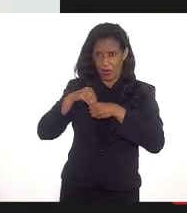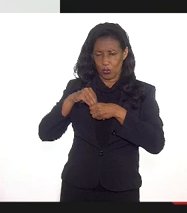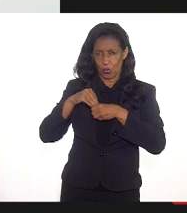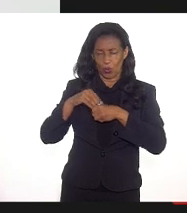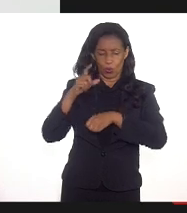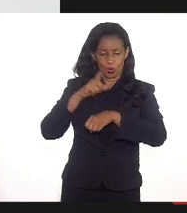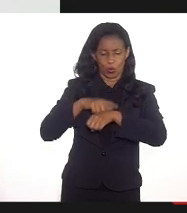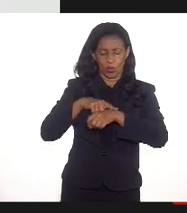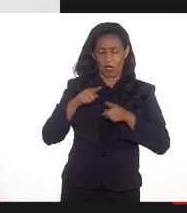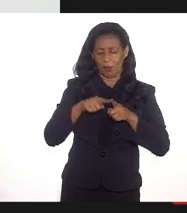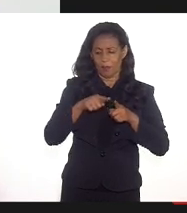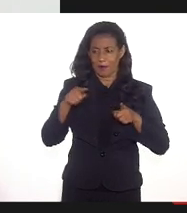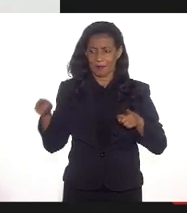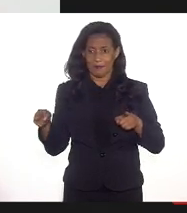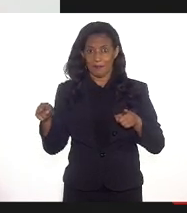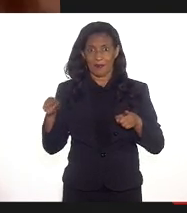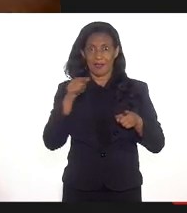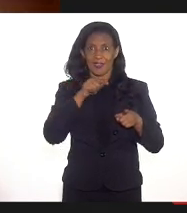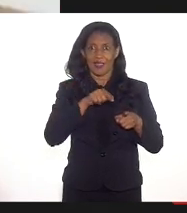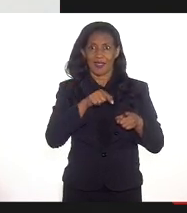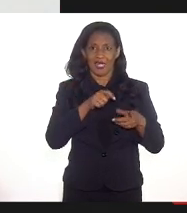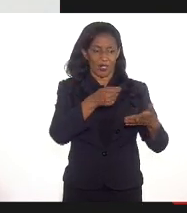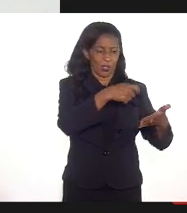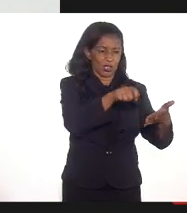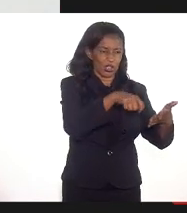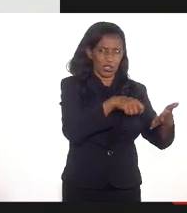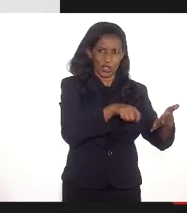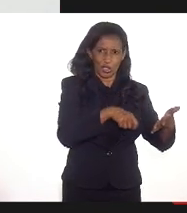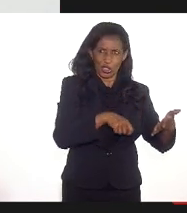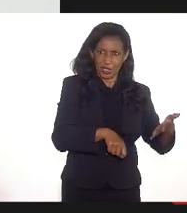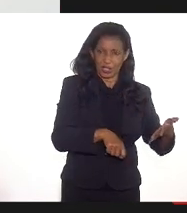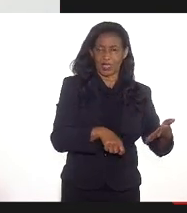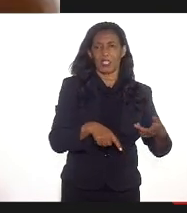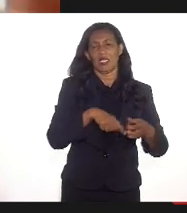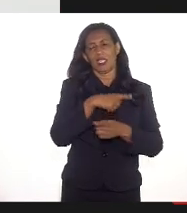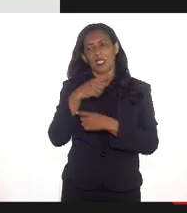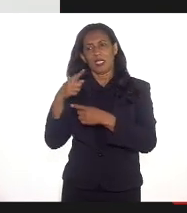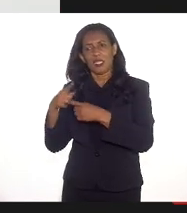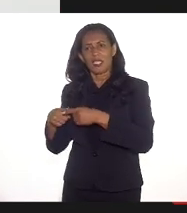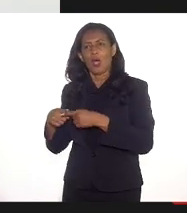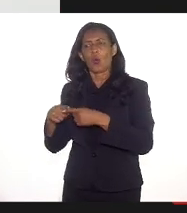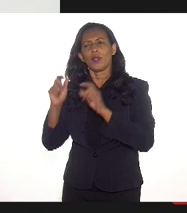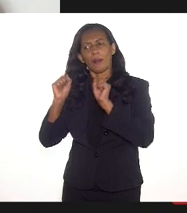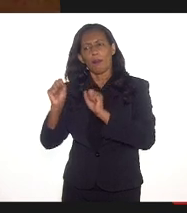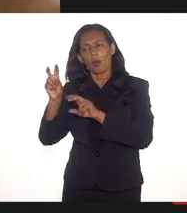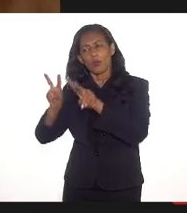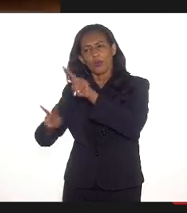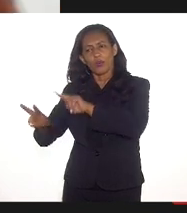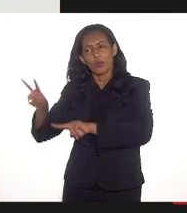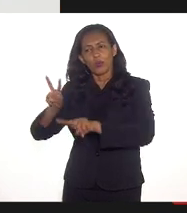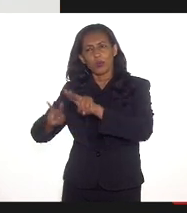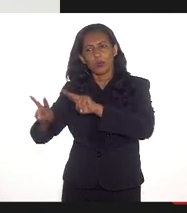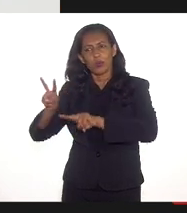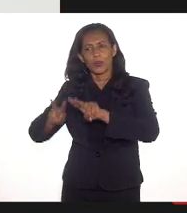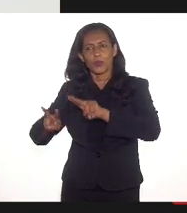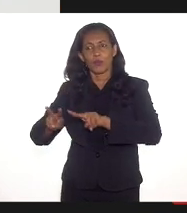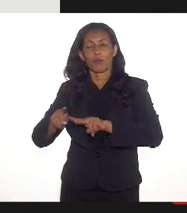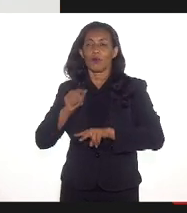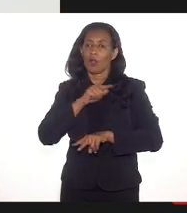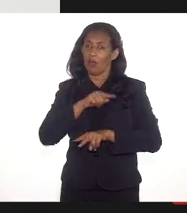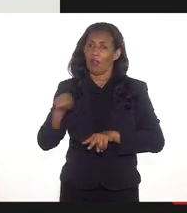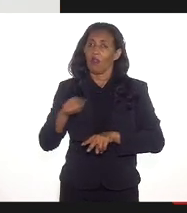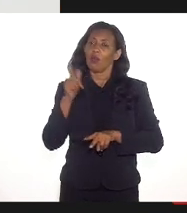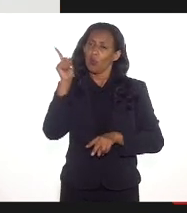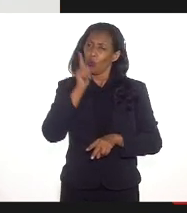uma parte, que é uma parte teórica, e uma parte que, de fato, o cara tem que botar a mão lá no negócio. Então, essas disciplinas foram aquelas que a gente conseguiu